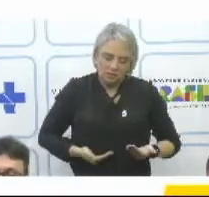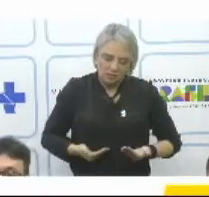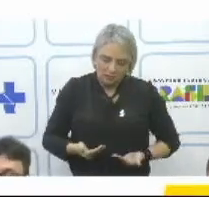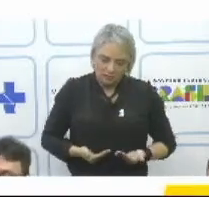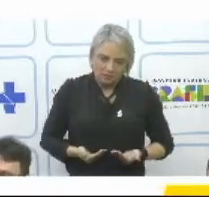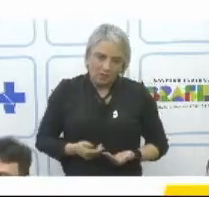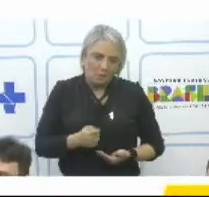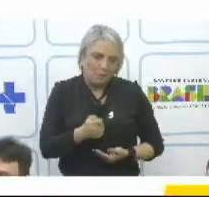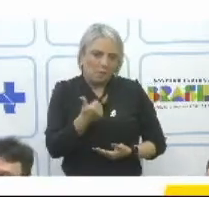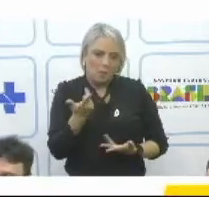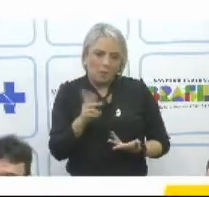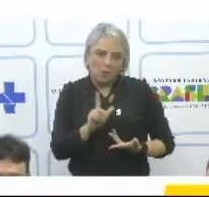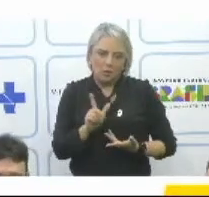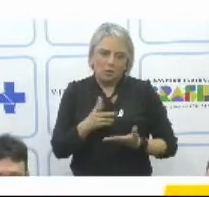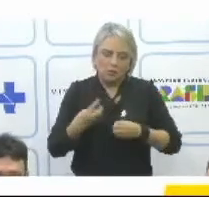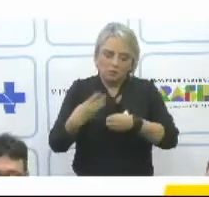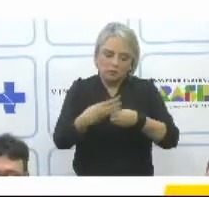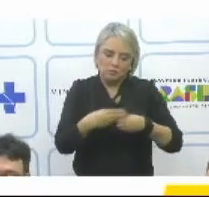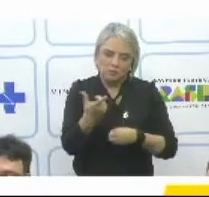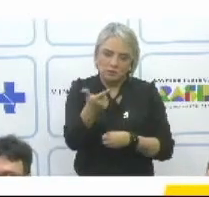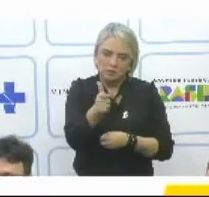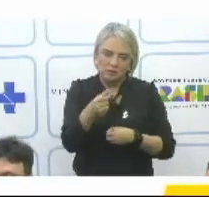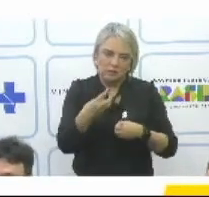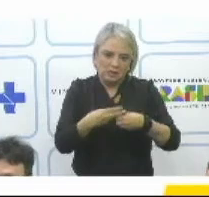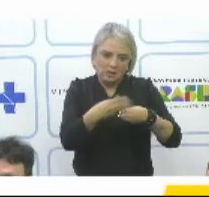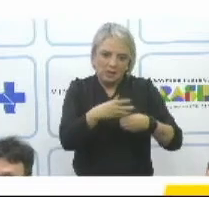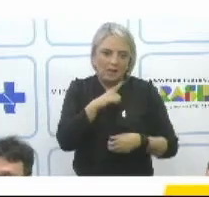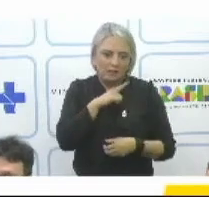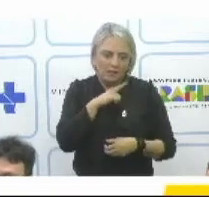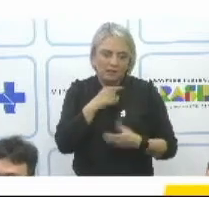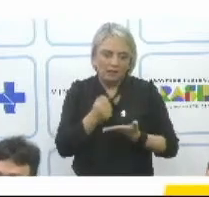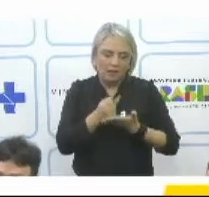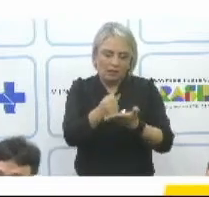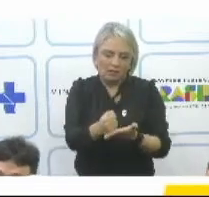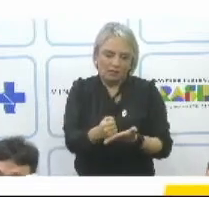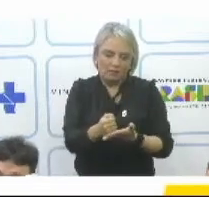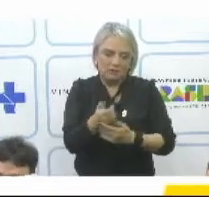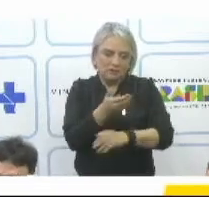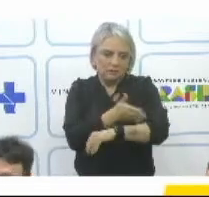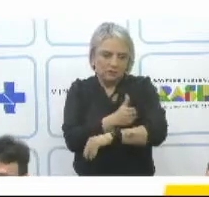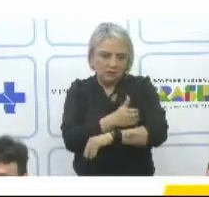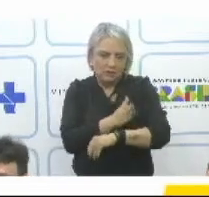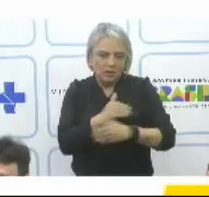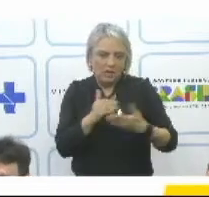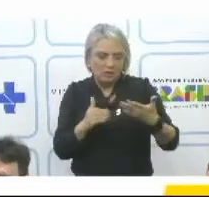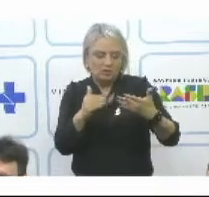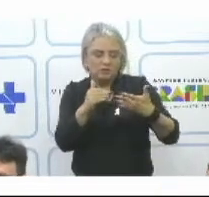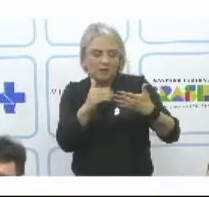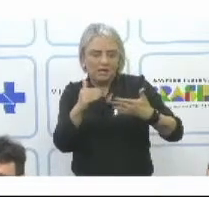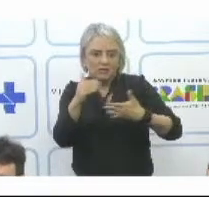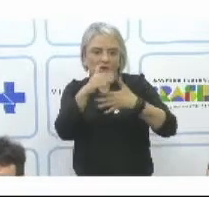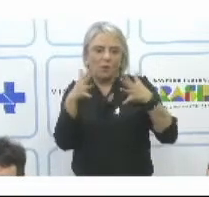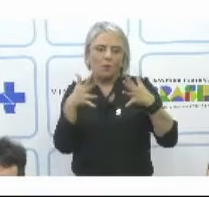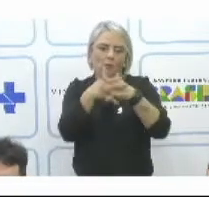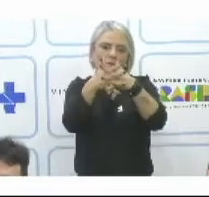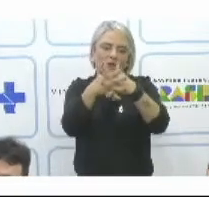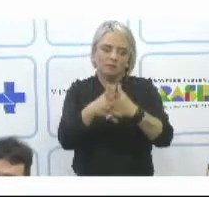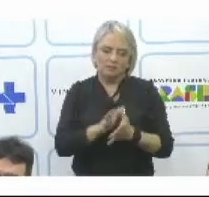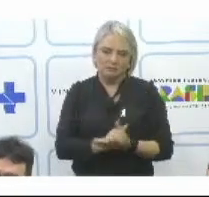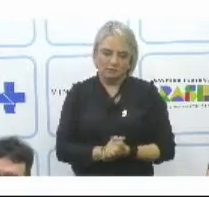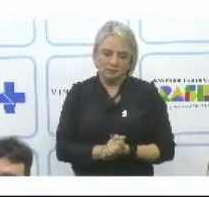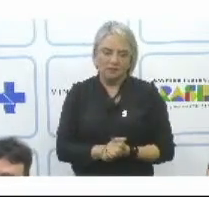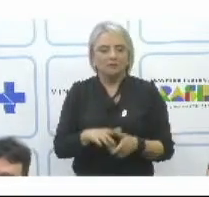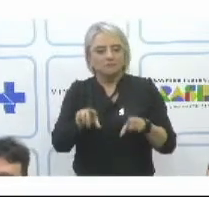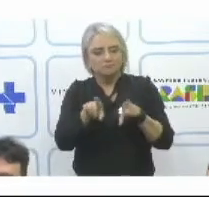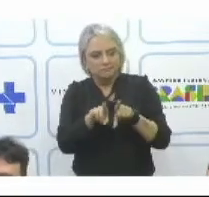né, não são todos os municípios que têm, né, oferta de serviços de média e alta complexidade. A